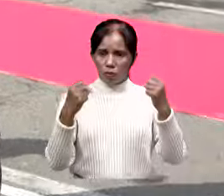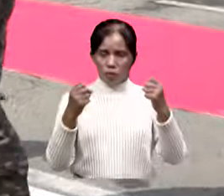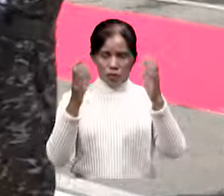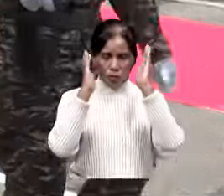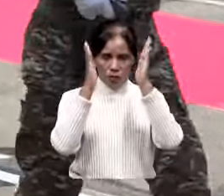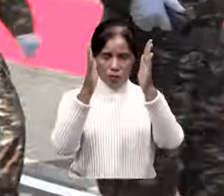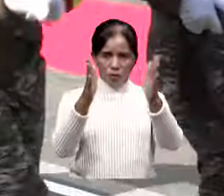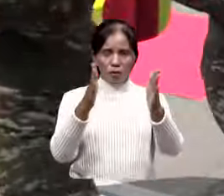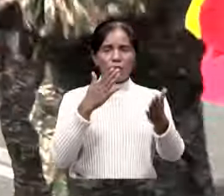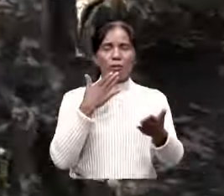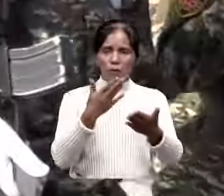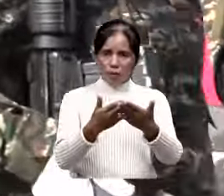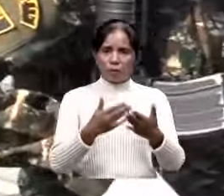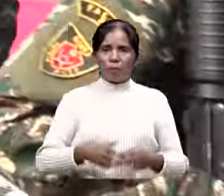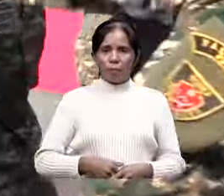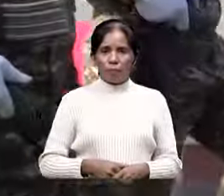no próspero.